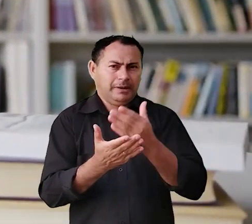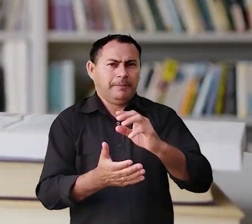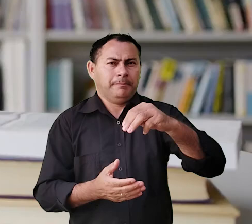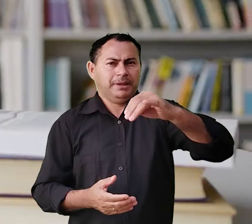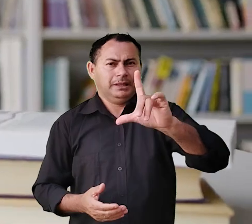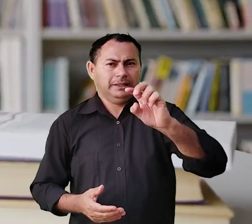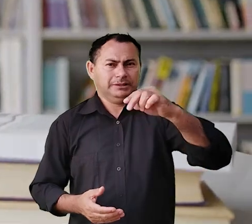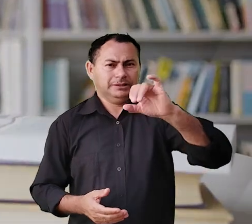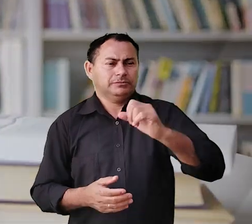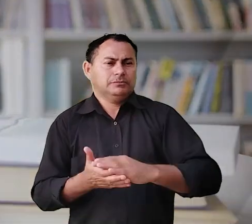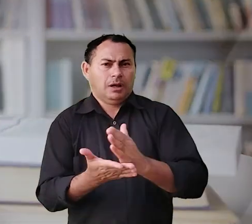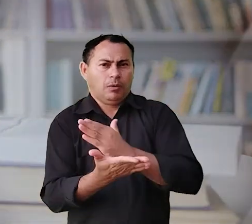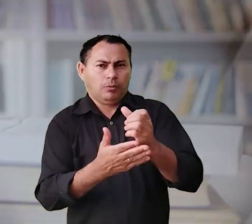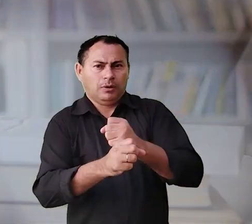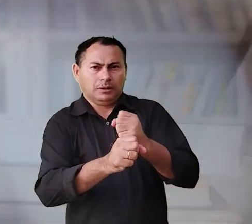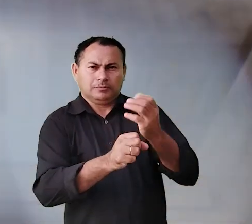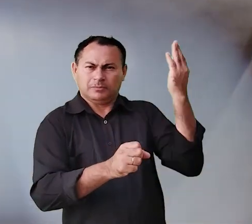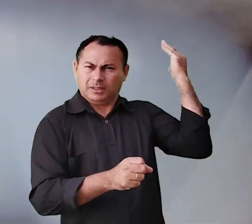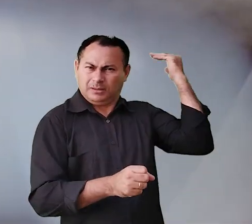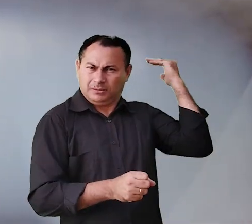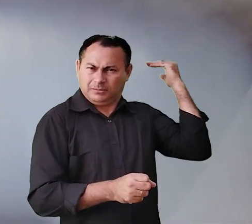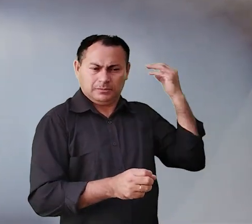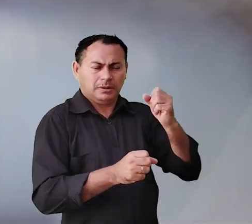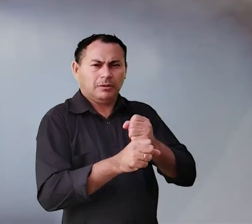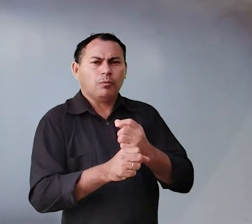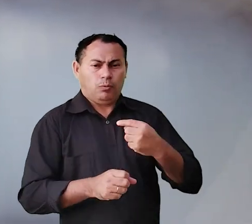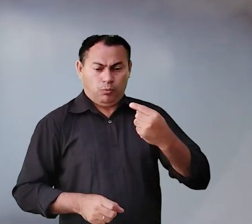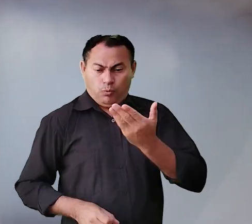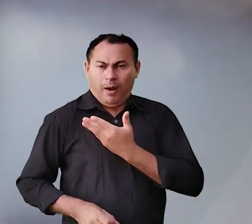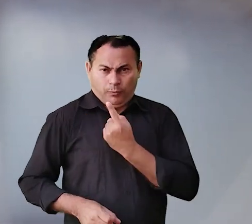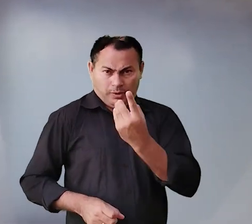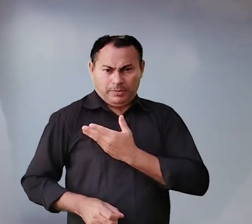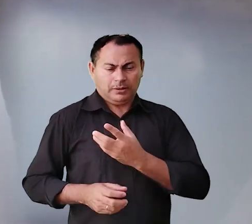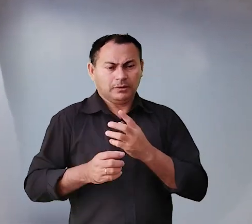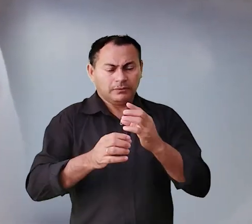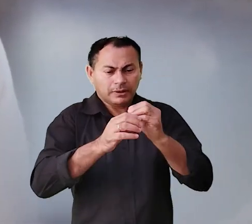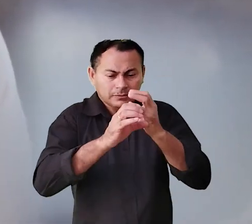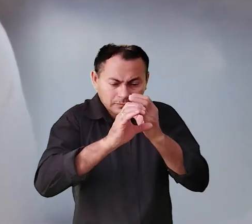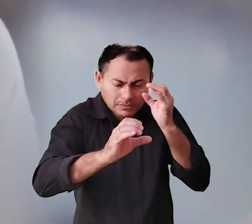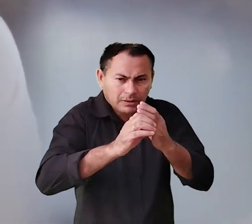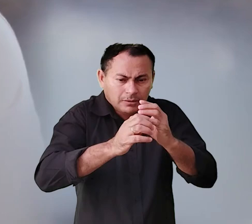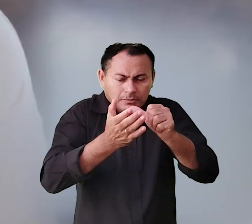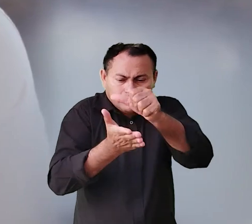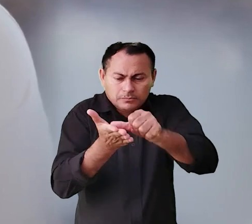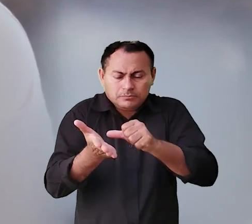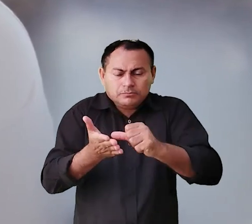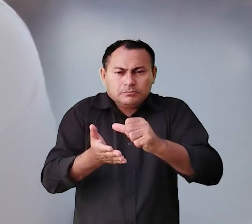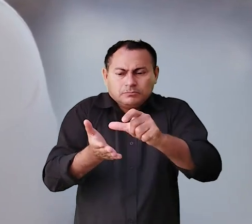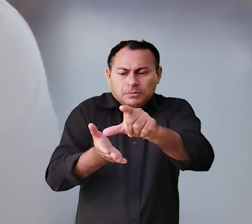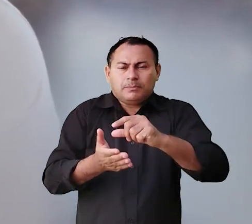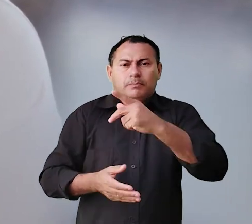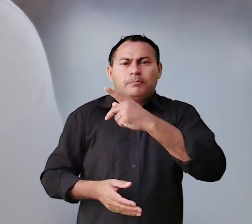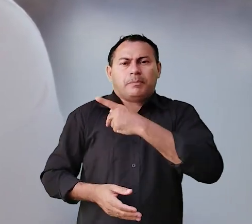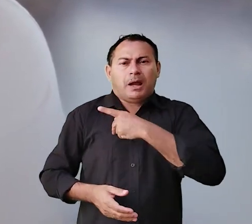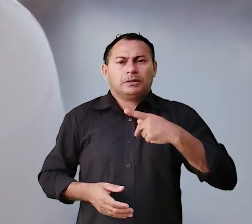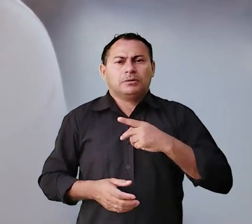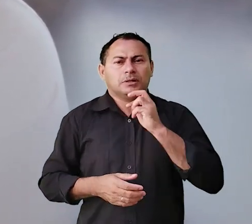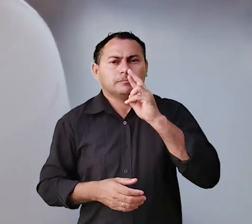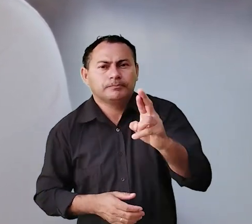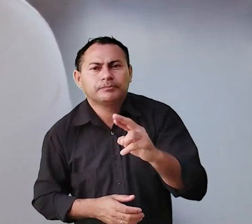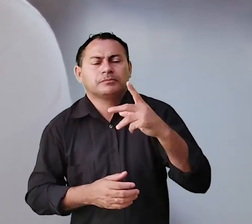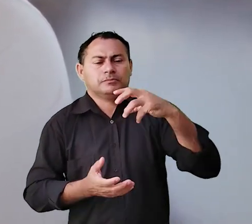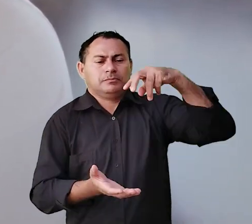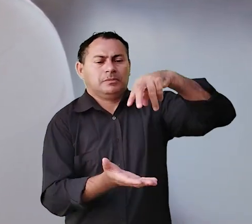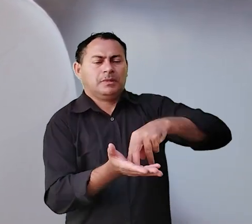amilenista. Há alguns anos atrás, um amigo, durante um exame para sua ordenação para pastor, teve que